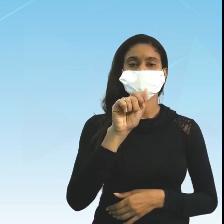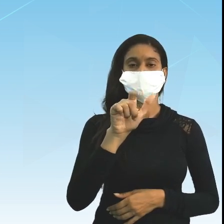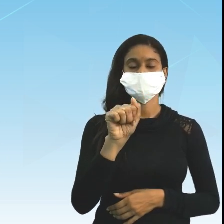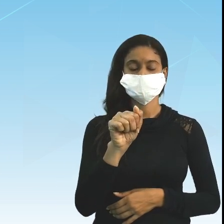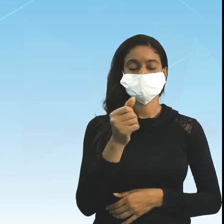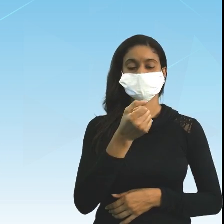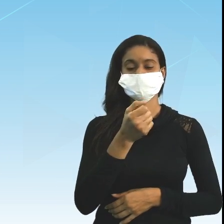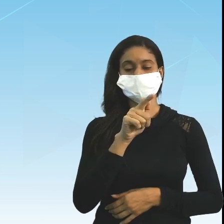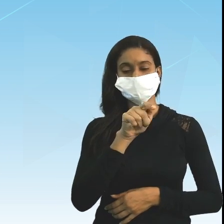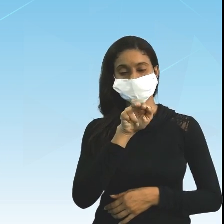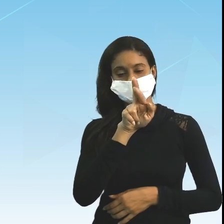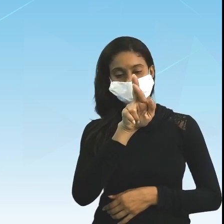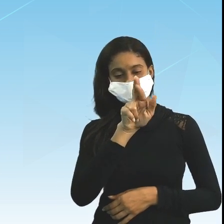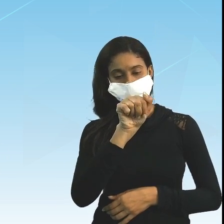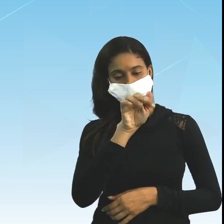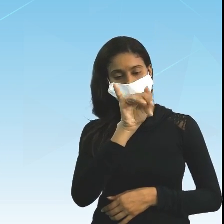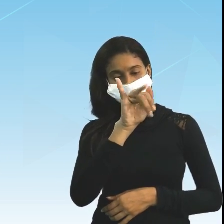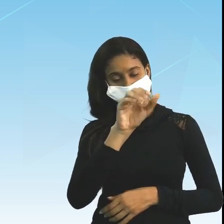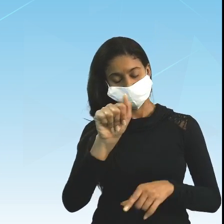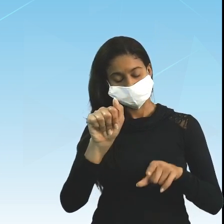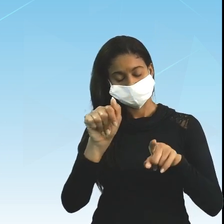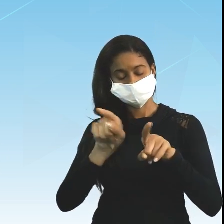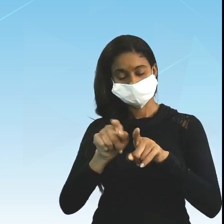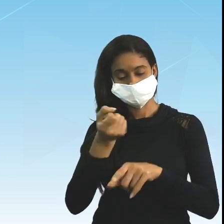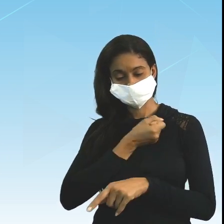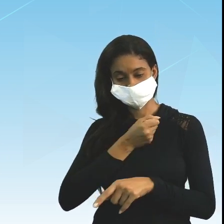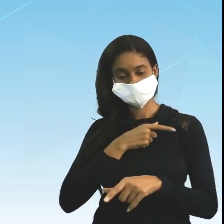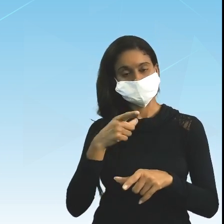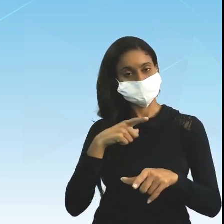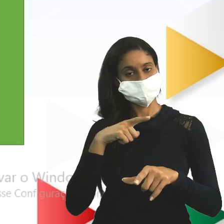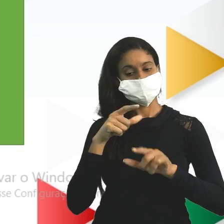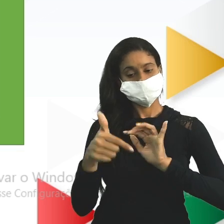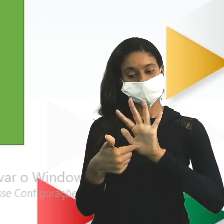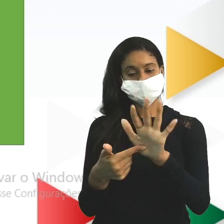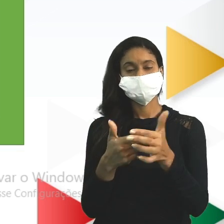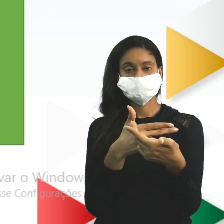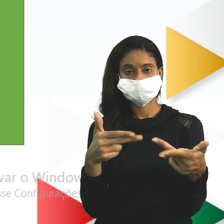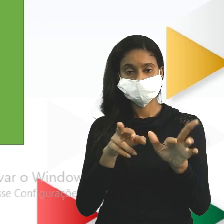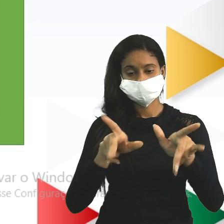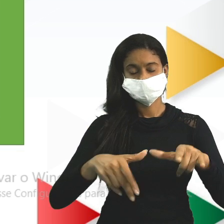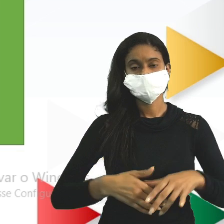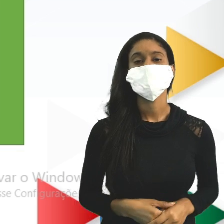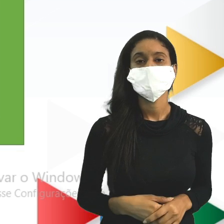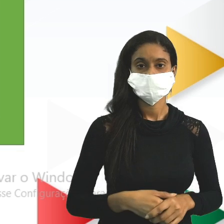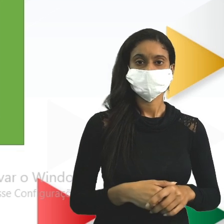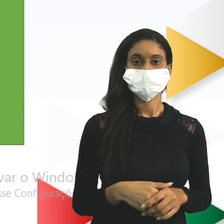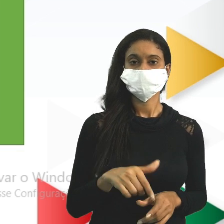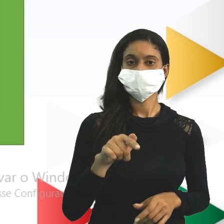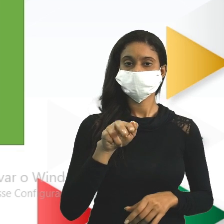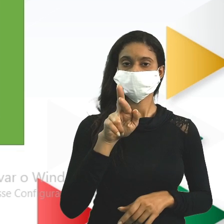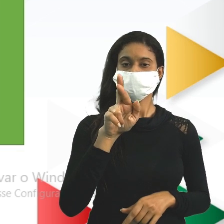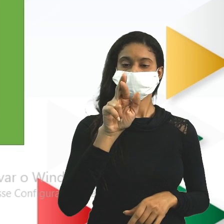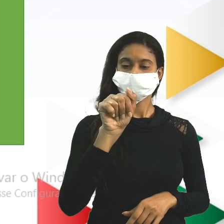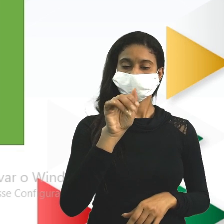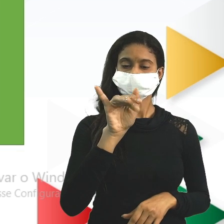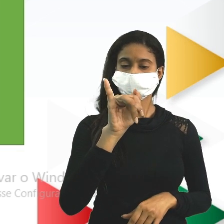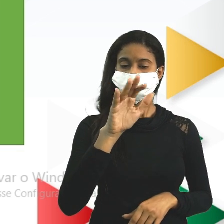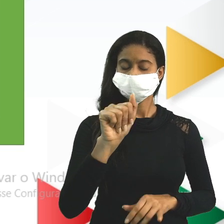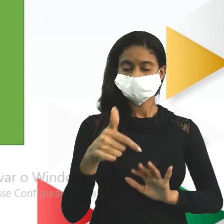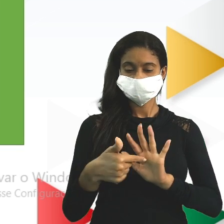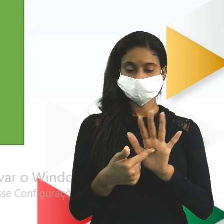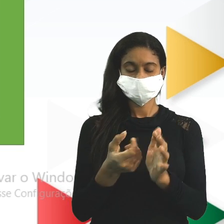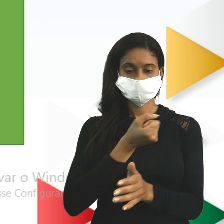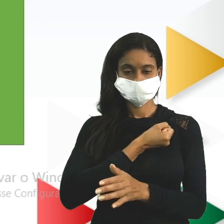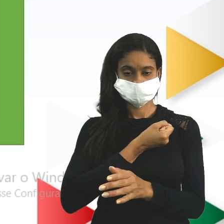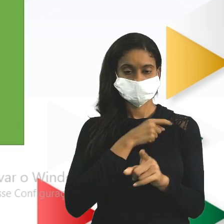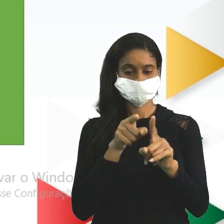tem cada uma a sua representação. Como eu mostrei aqui, a gráfica mostra os números e a porcentagem